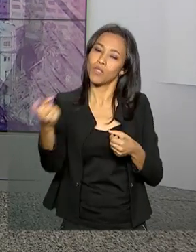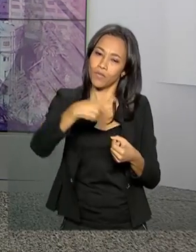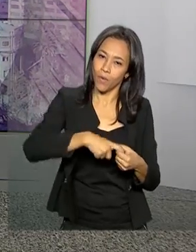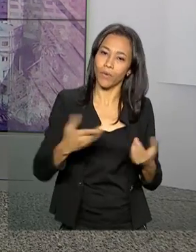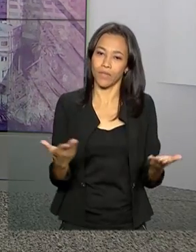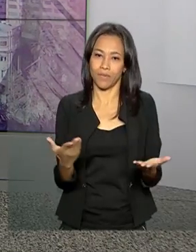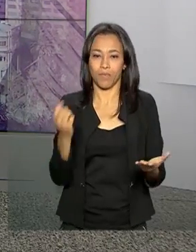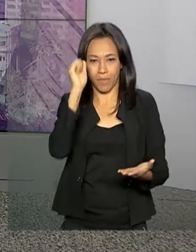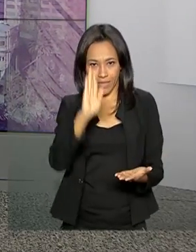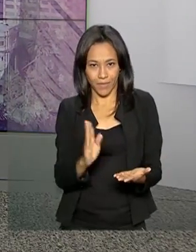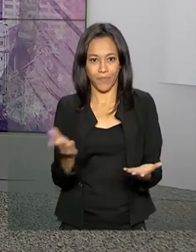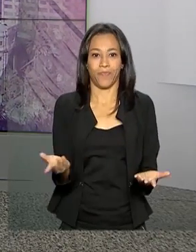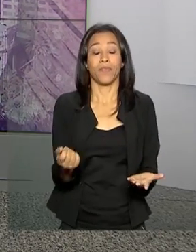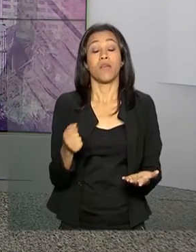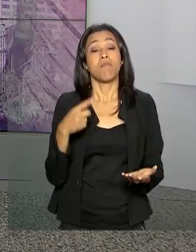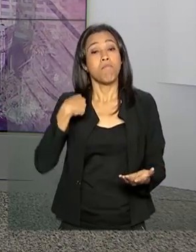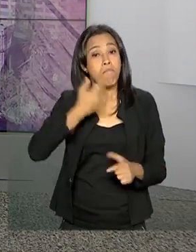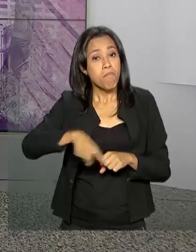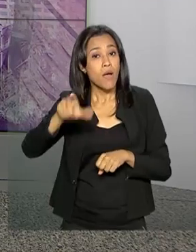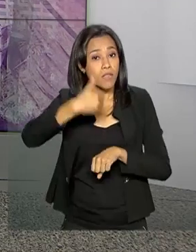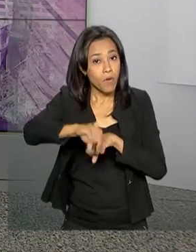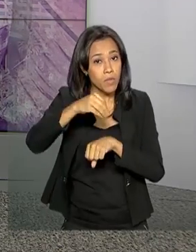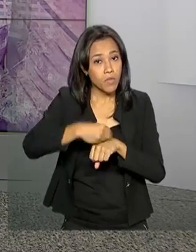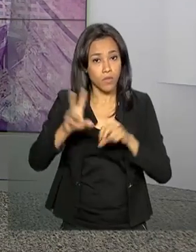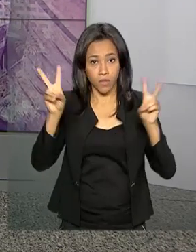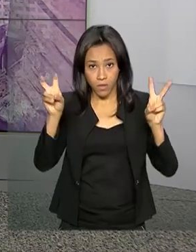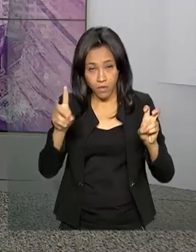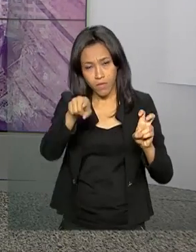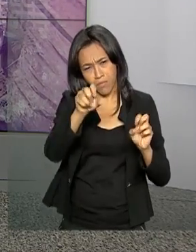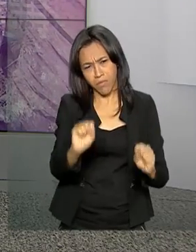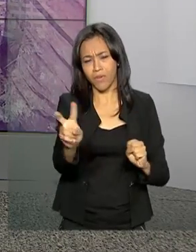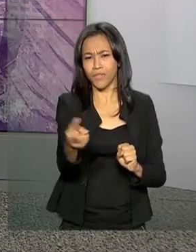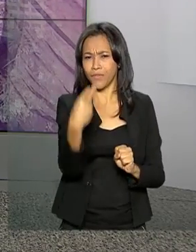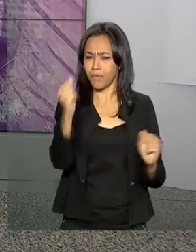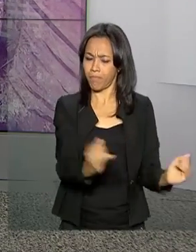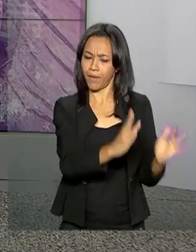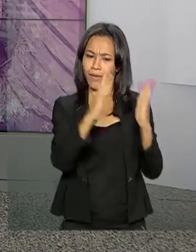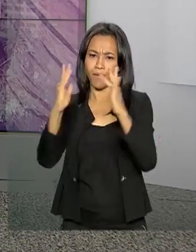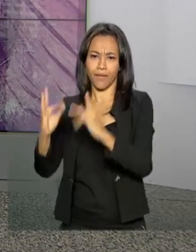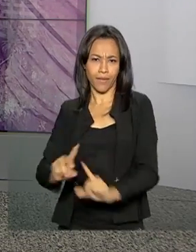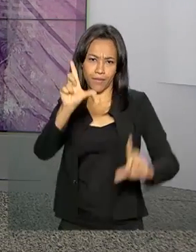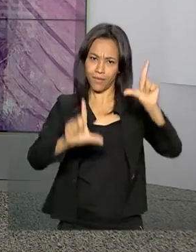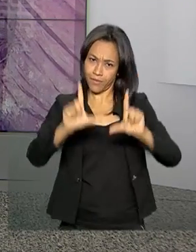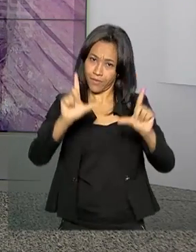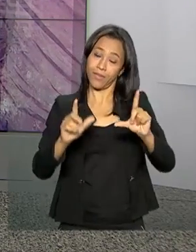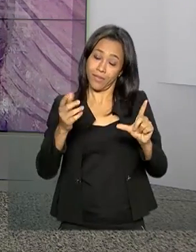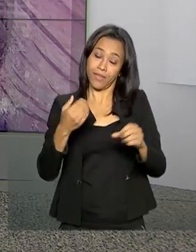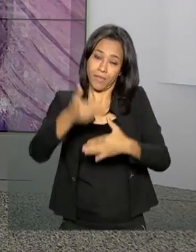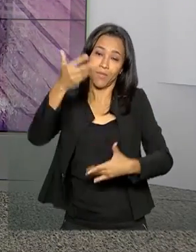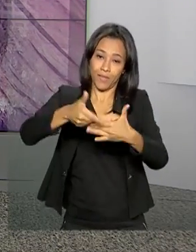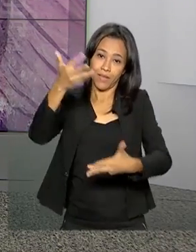Brasil. Nós ficamos por aqui. Mais informações sobre esse assunto você acompanha ao longo da nossa programação e também pelas